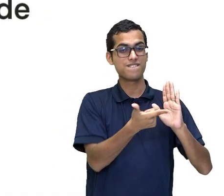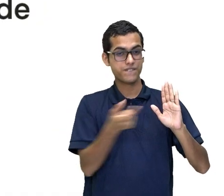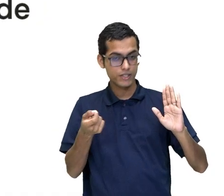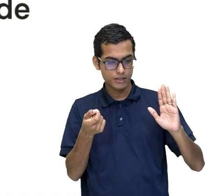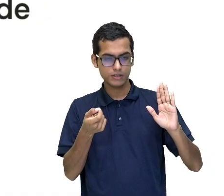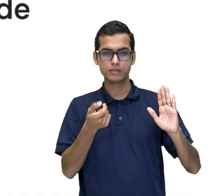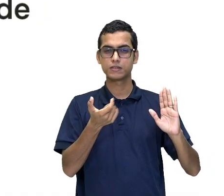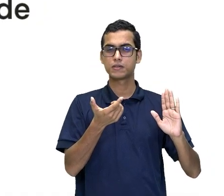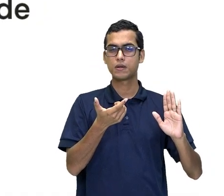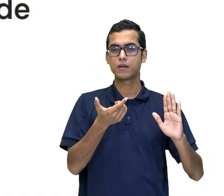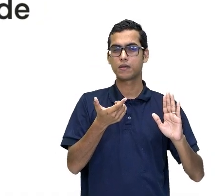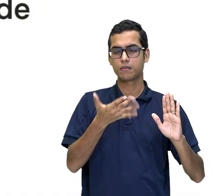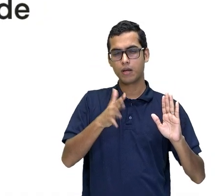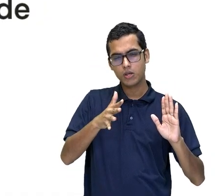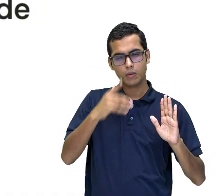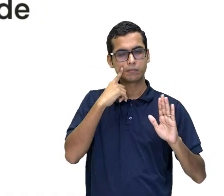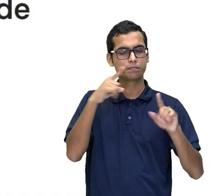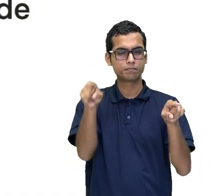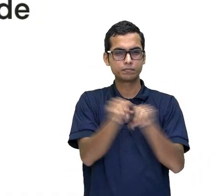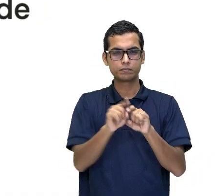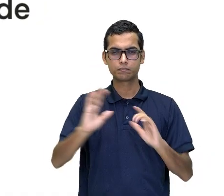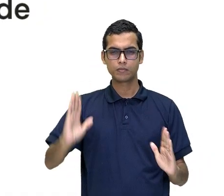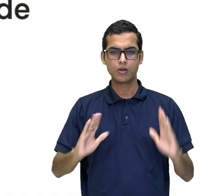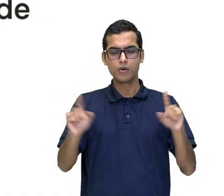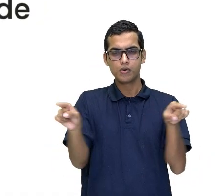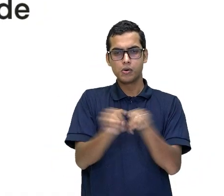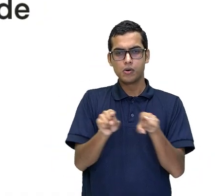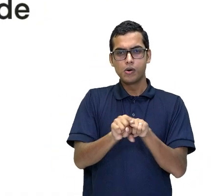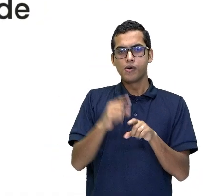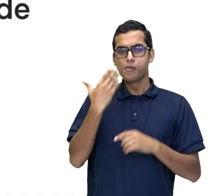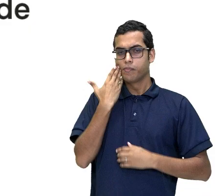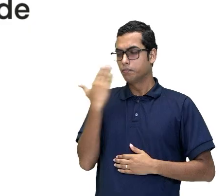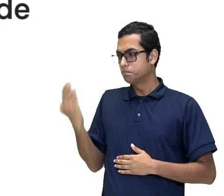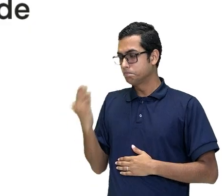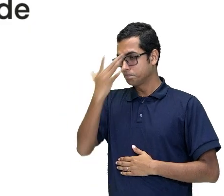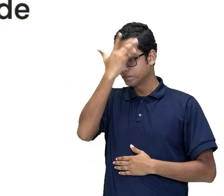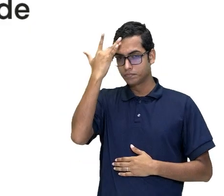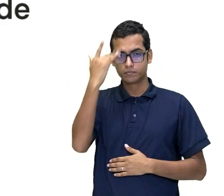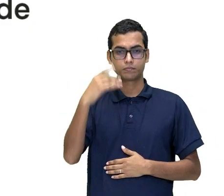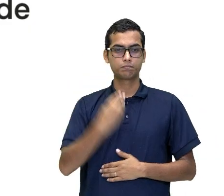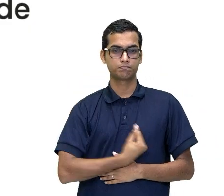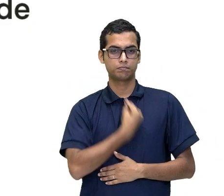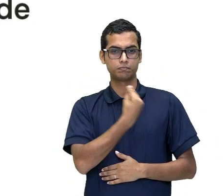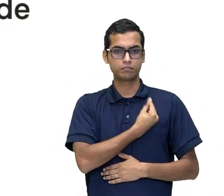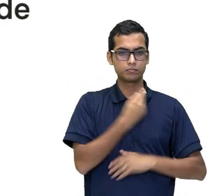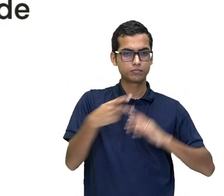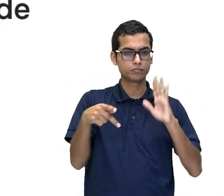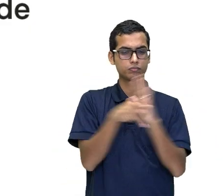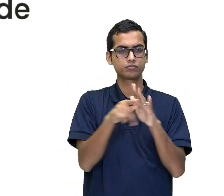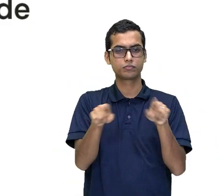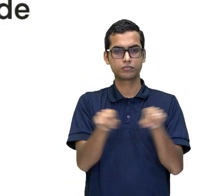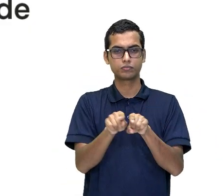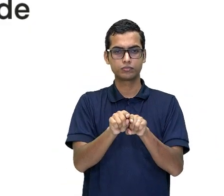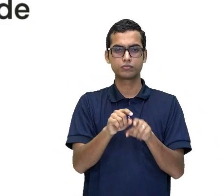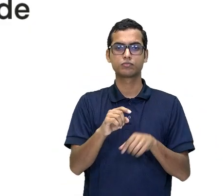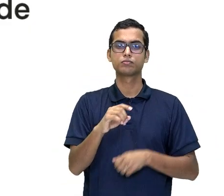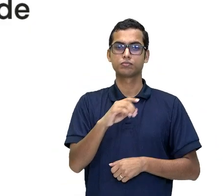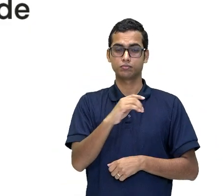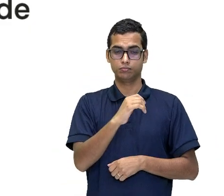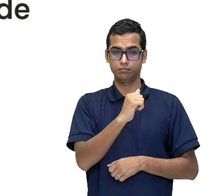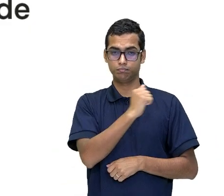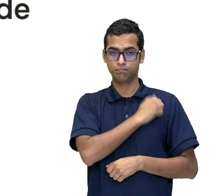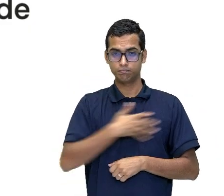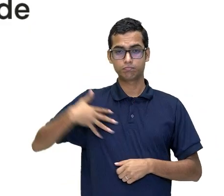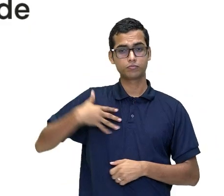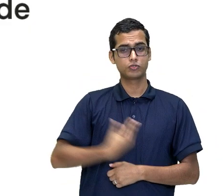ser dominada pela aristocracia dos fazendeiros, esse período ficou profundamente marcado na história brasileira por ter